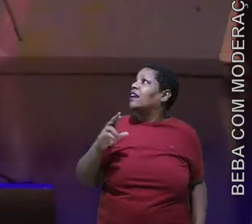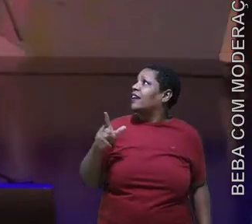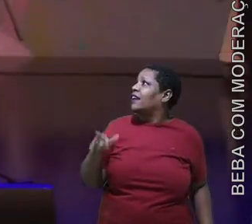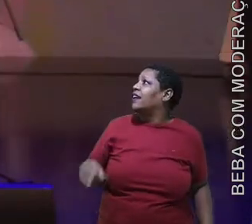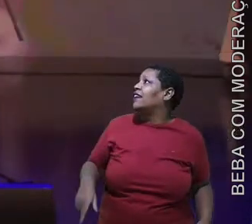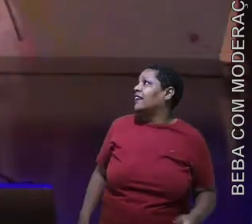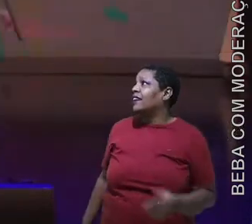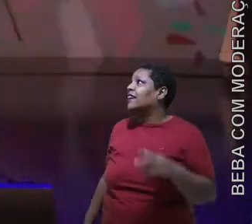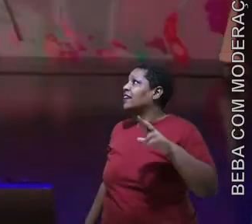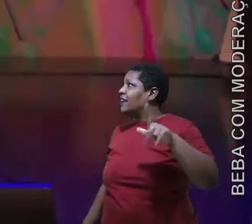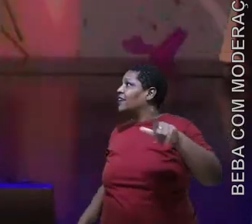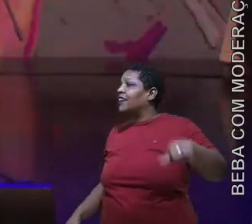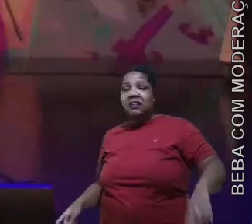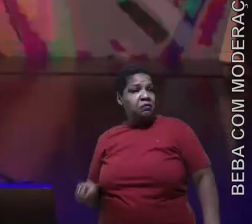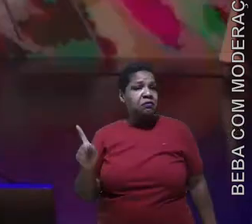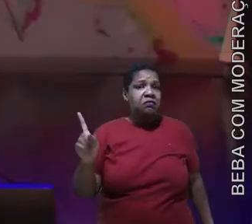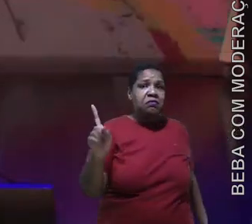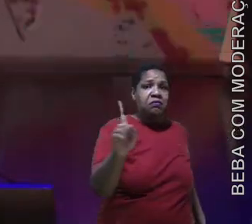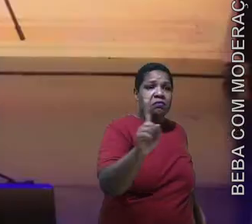o